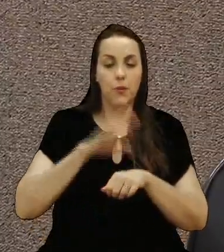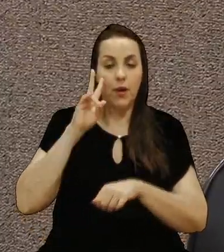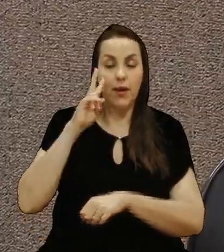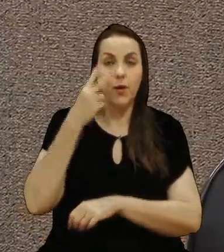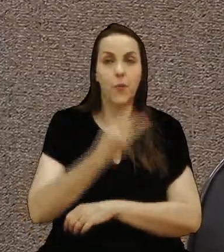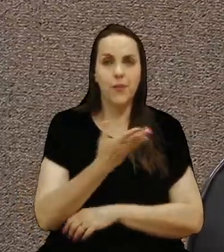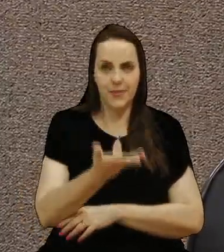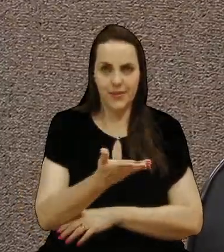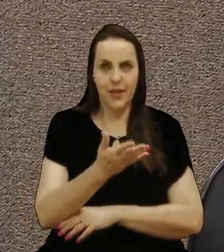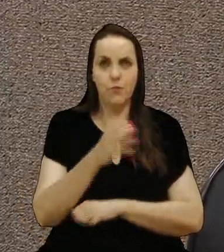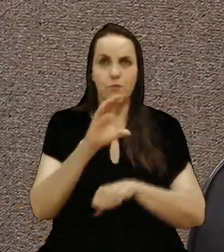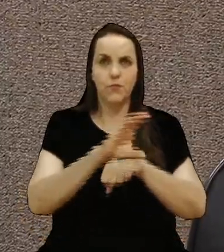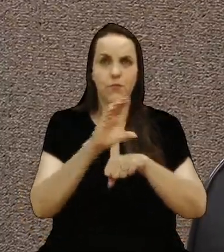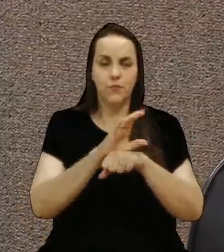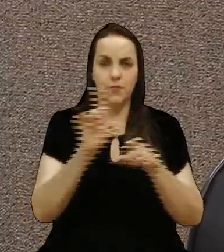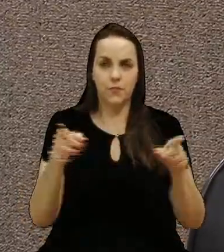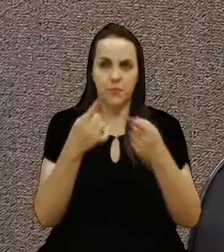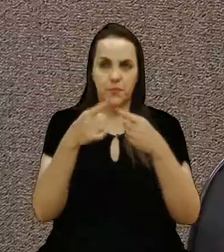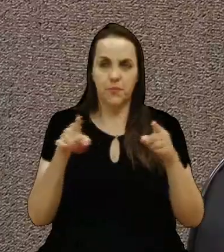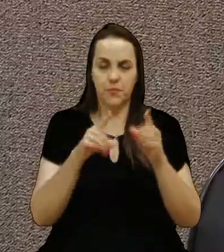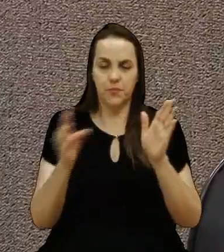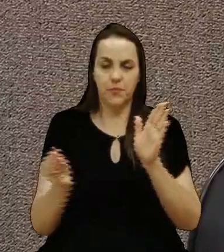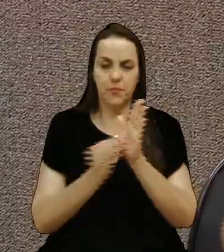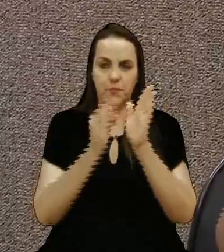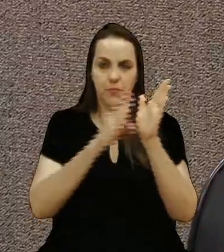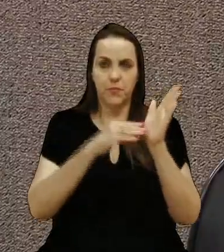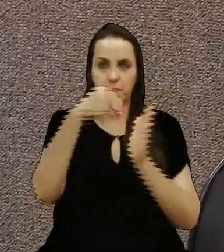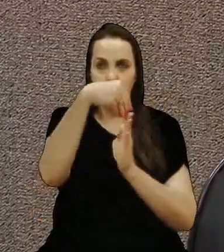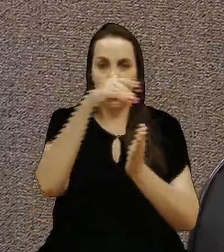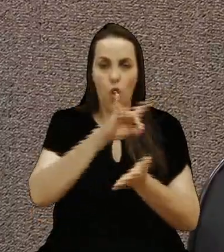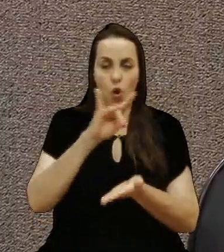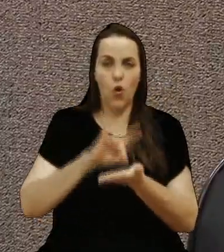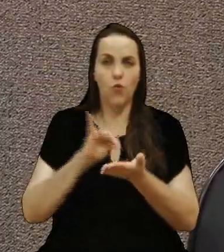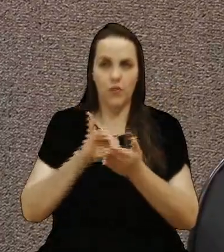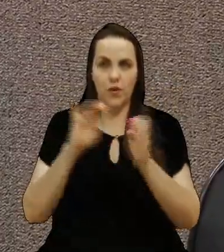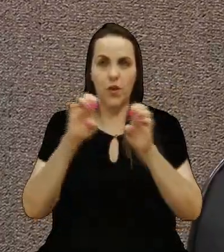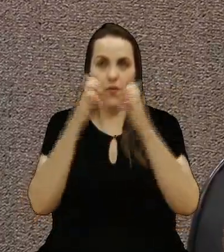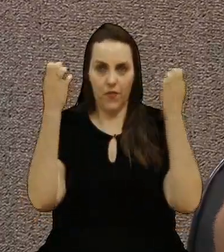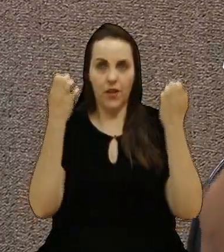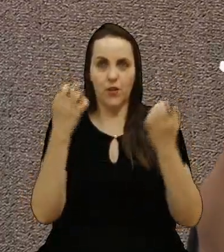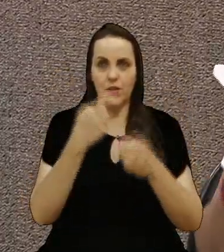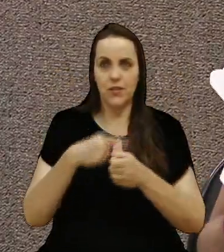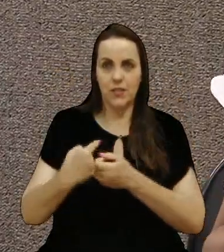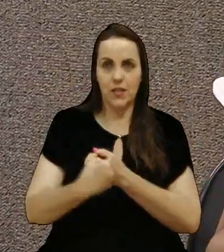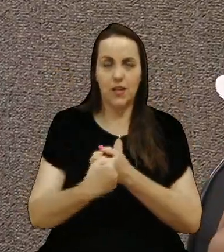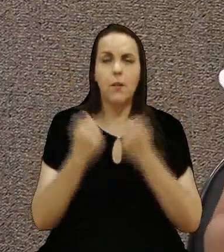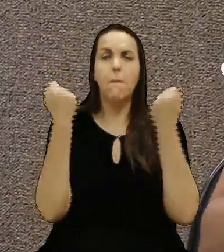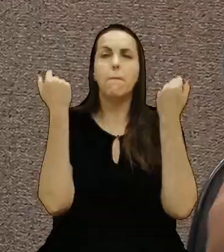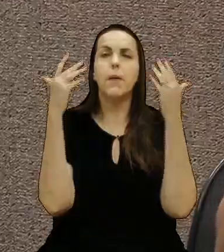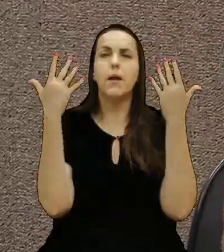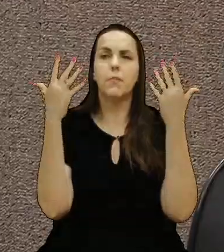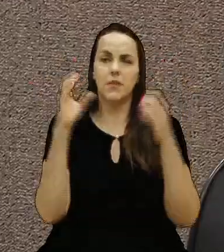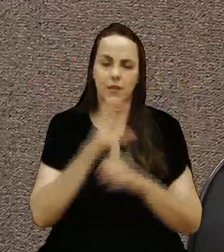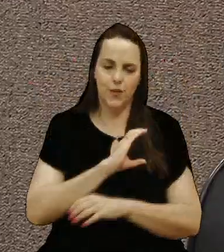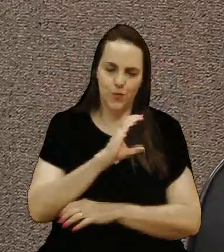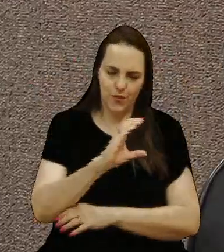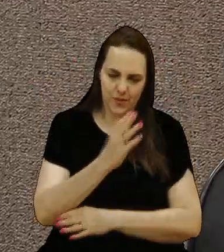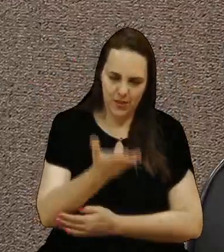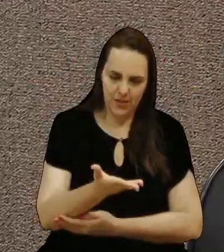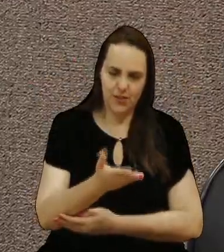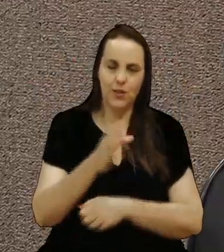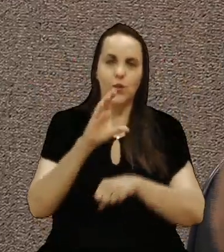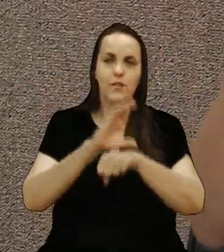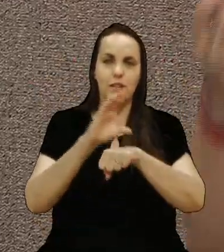CETEC musical e inclui no calendário oficial de eventos do município, eu quero aqui parabenizar a coordenação do